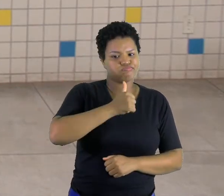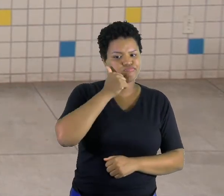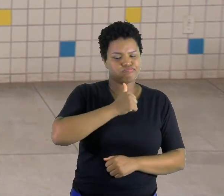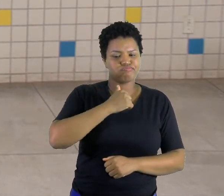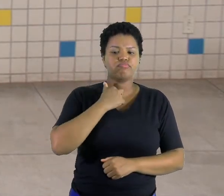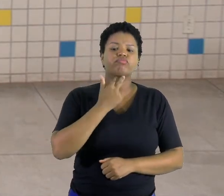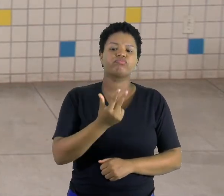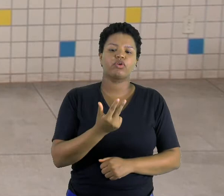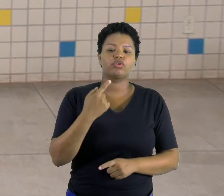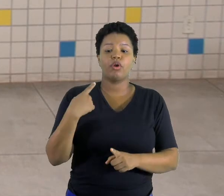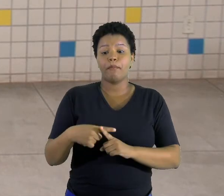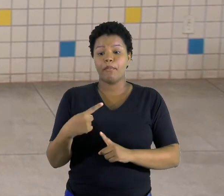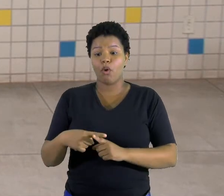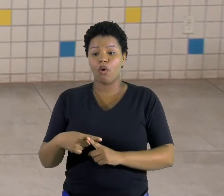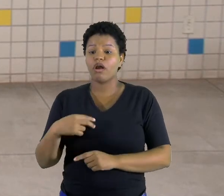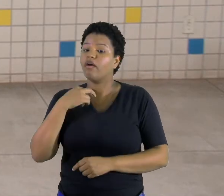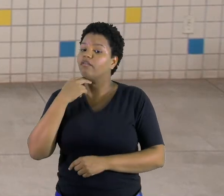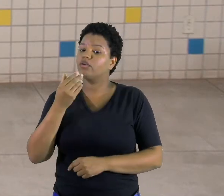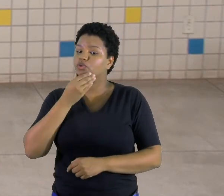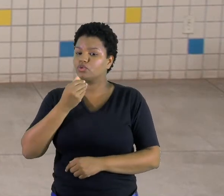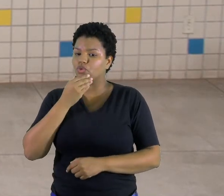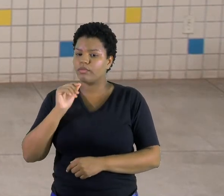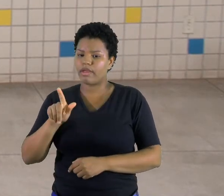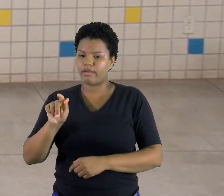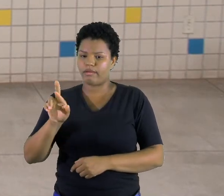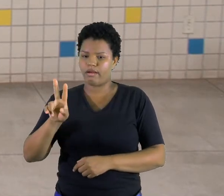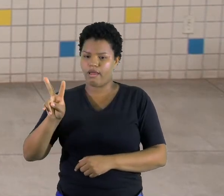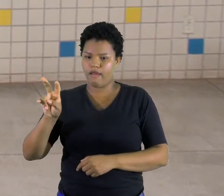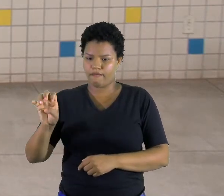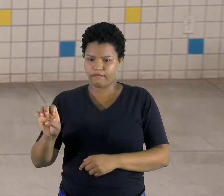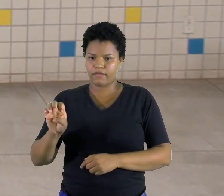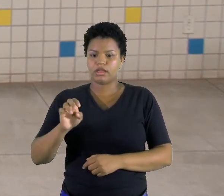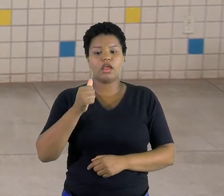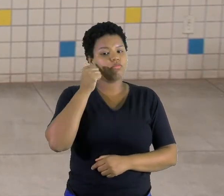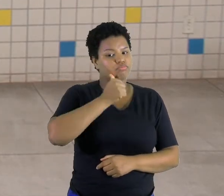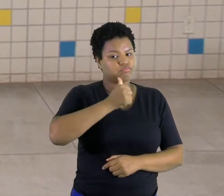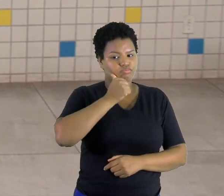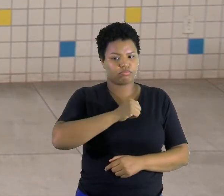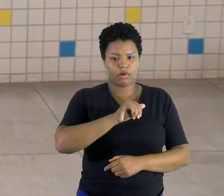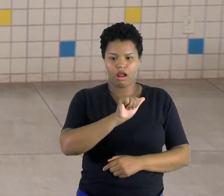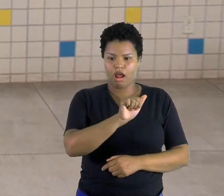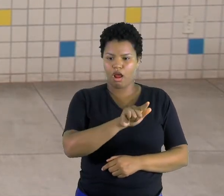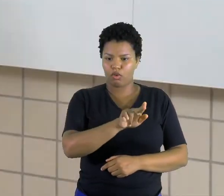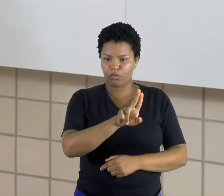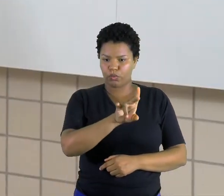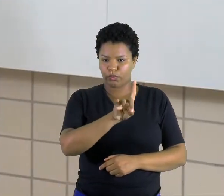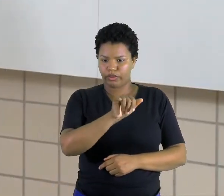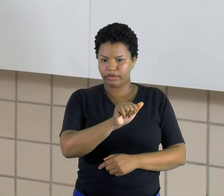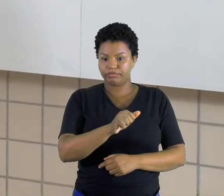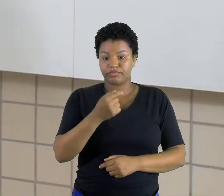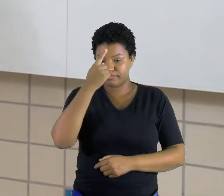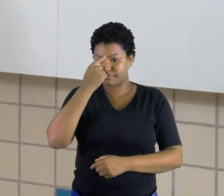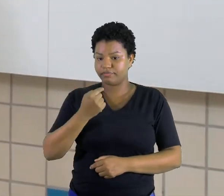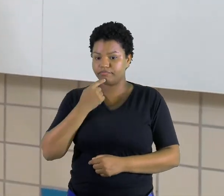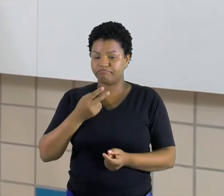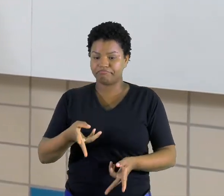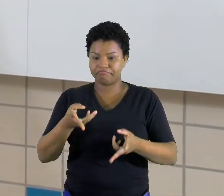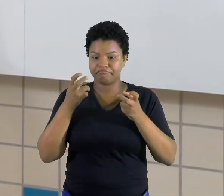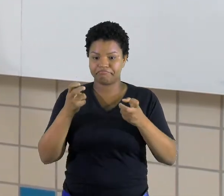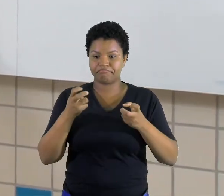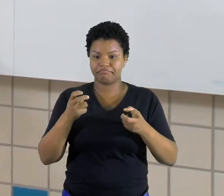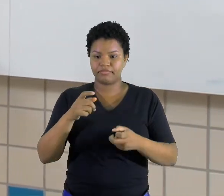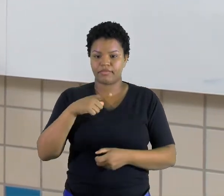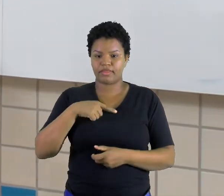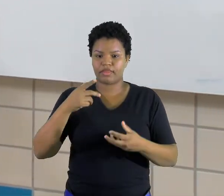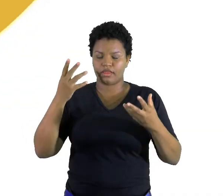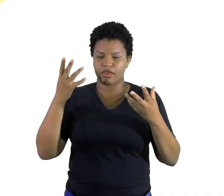voz masculina é classificada como grave e a feminina como aguda. Aí na imagem dá para vocês ver que a gente tem um